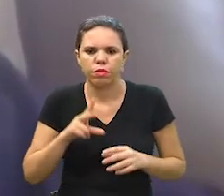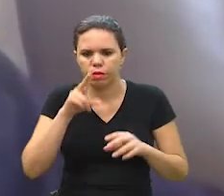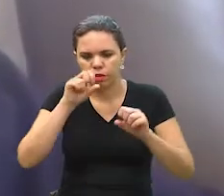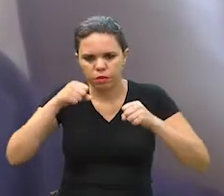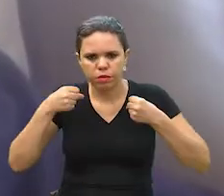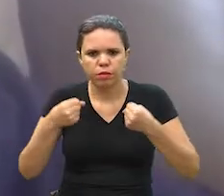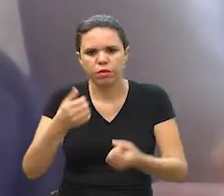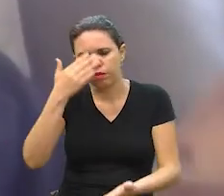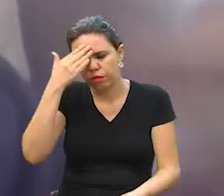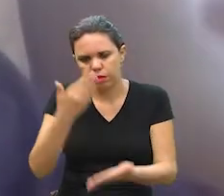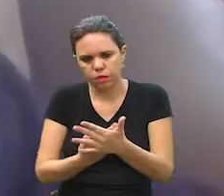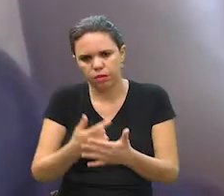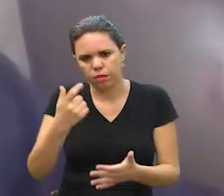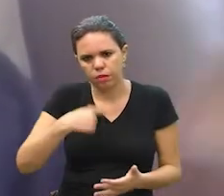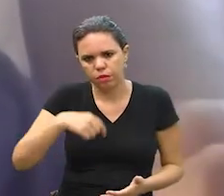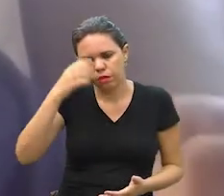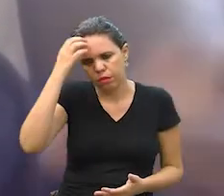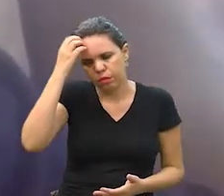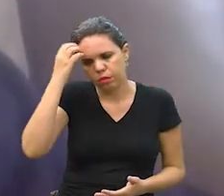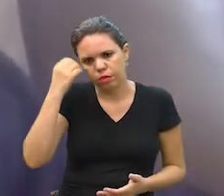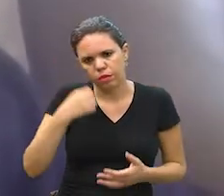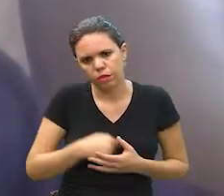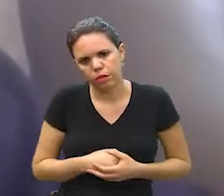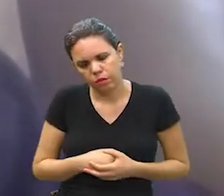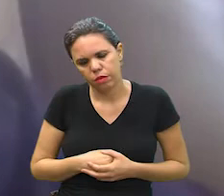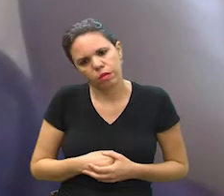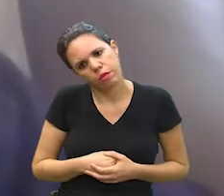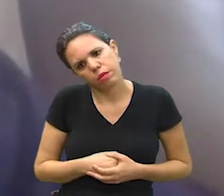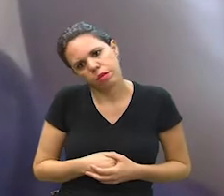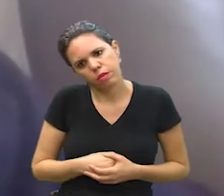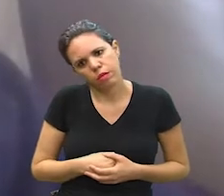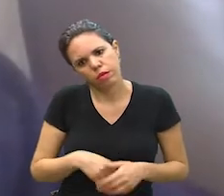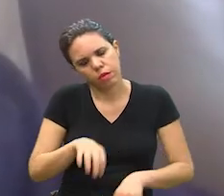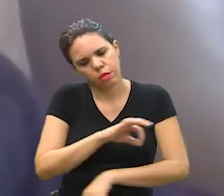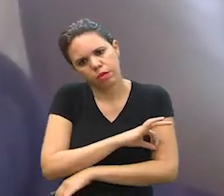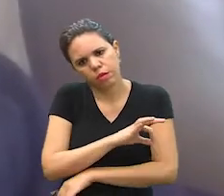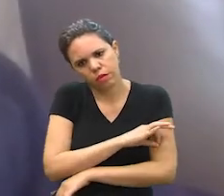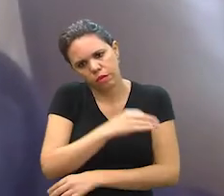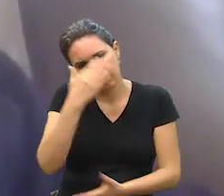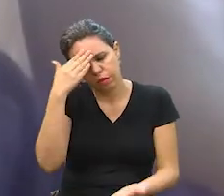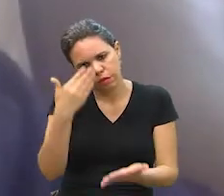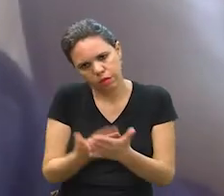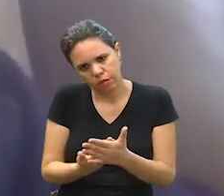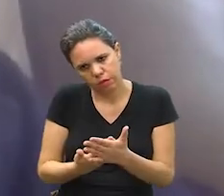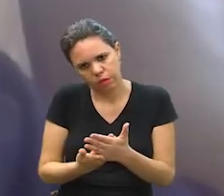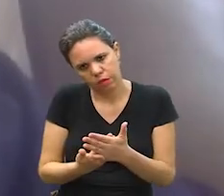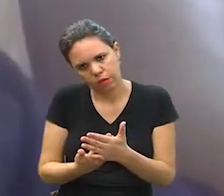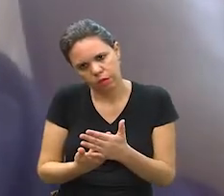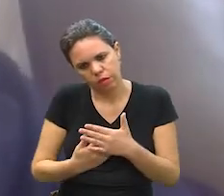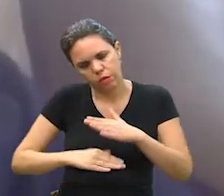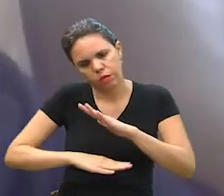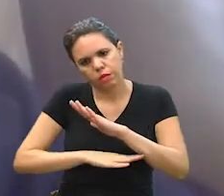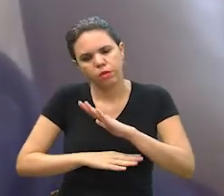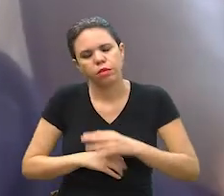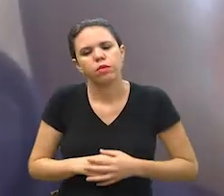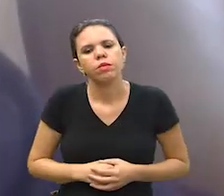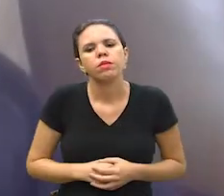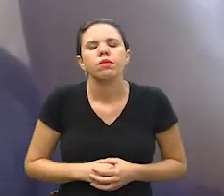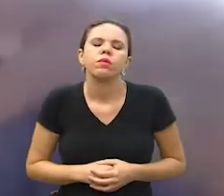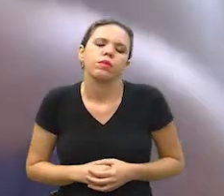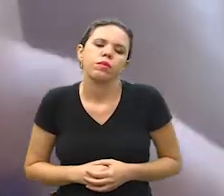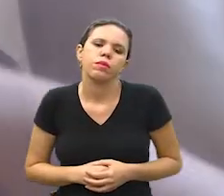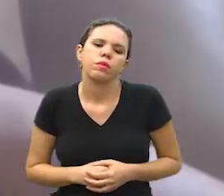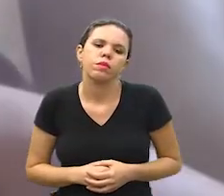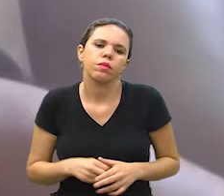força, eu acredito nesse executivo, eu acredito nesse legislativo